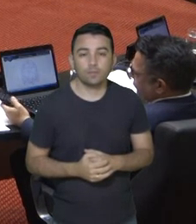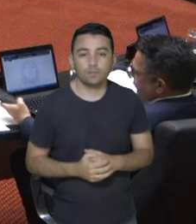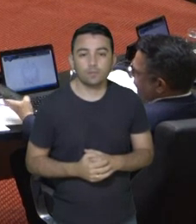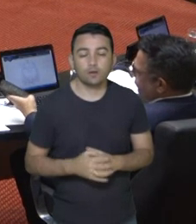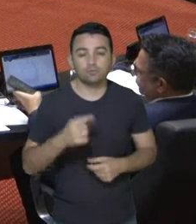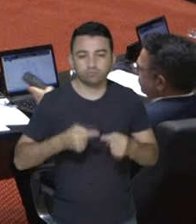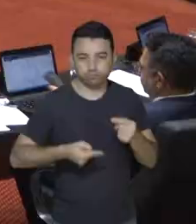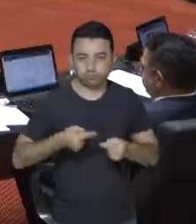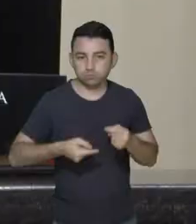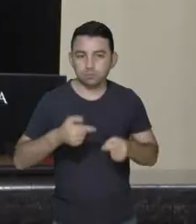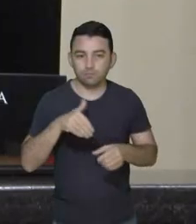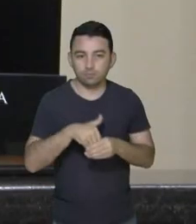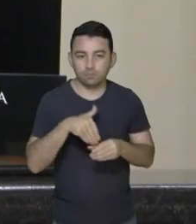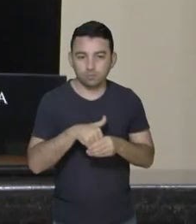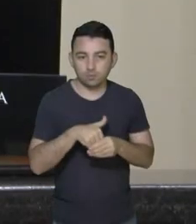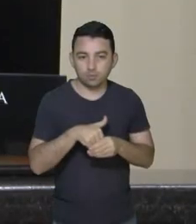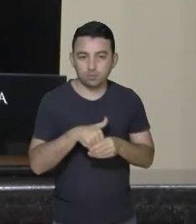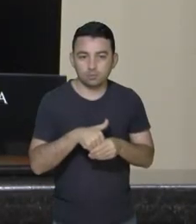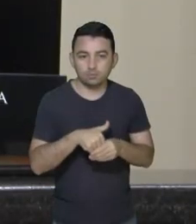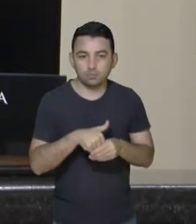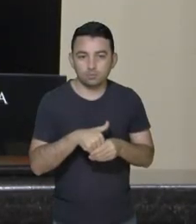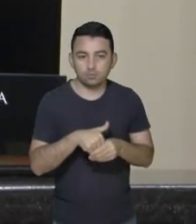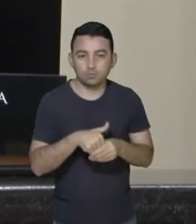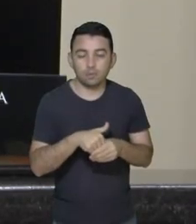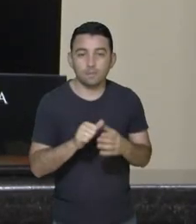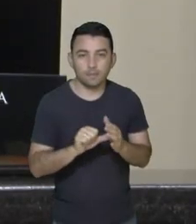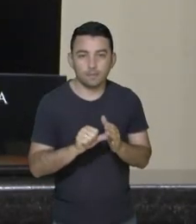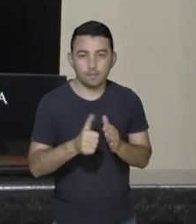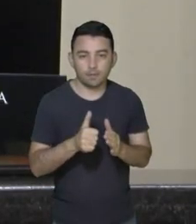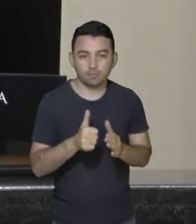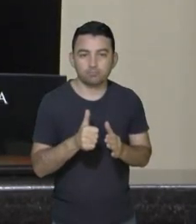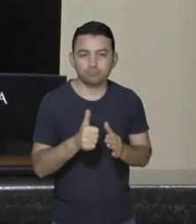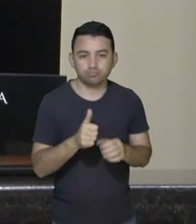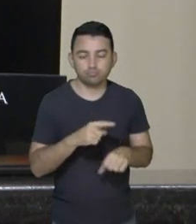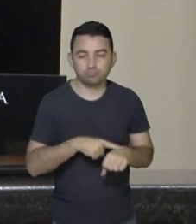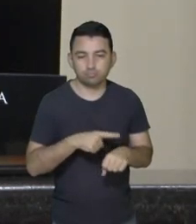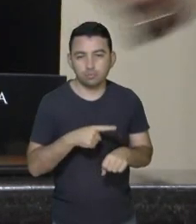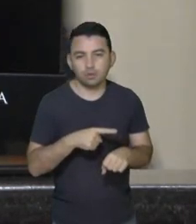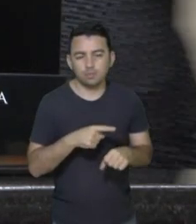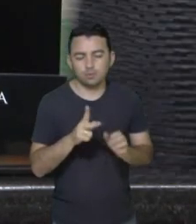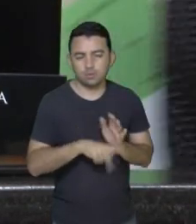Discussão e votação em primeiro turno, projeto de lei complementar